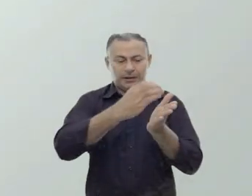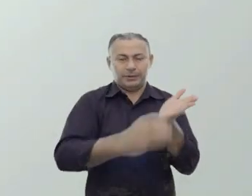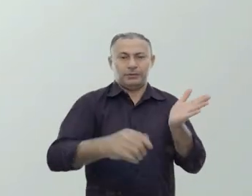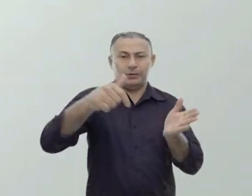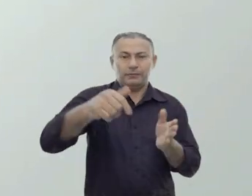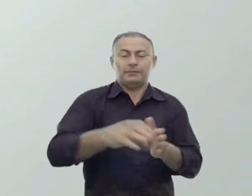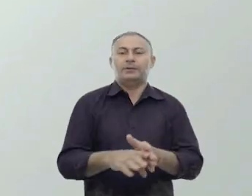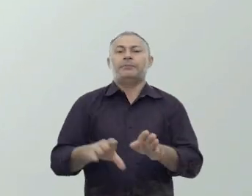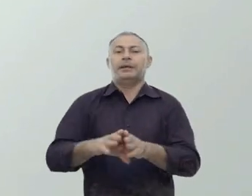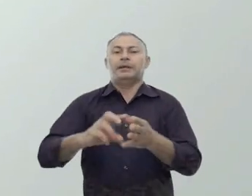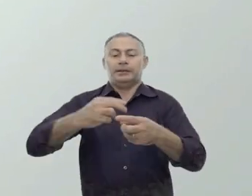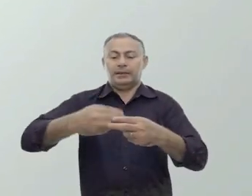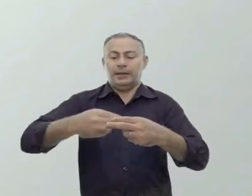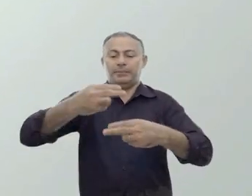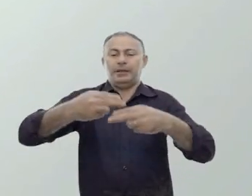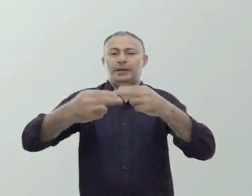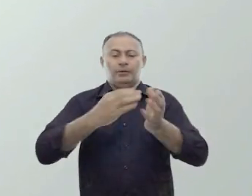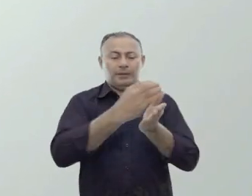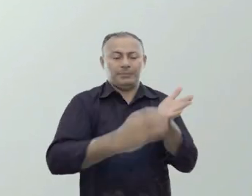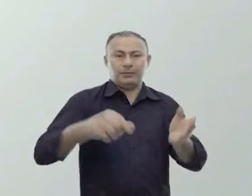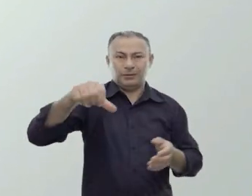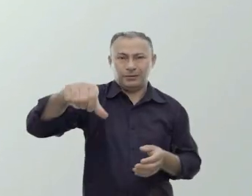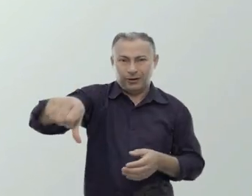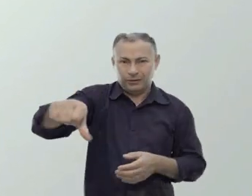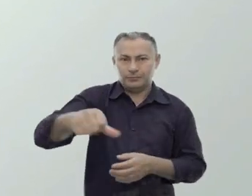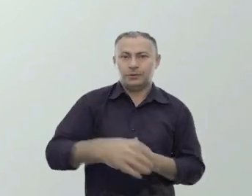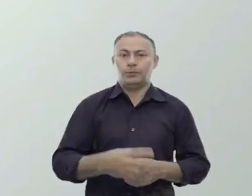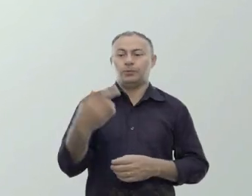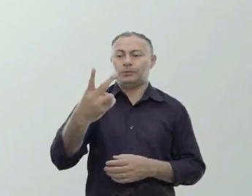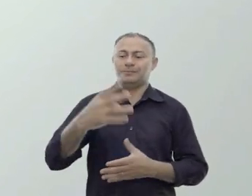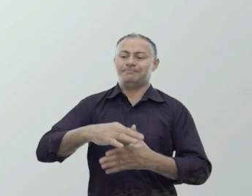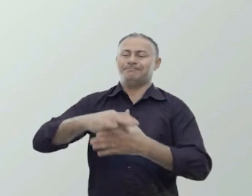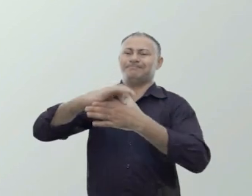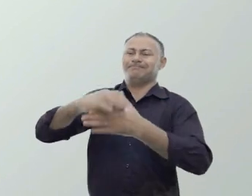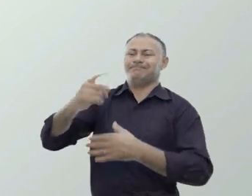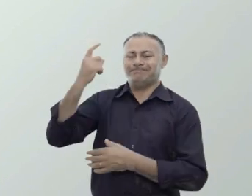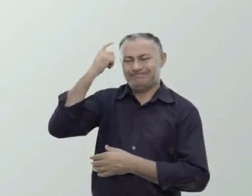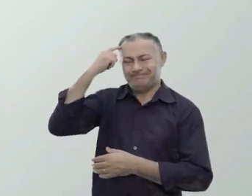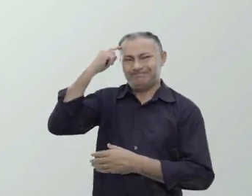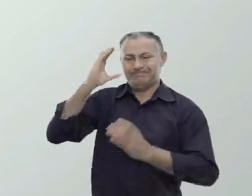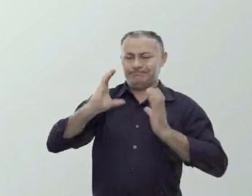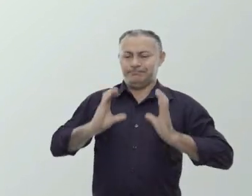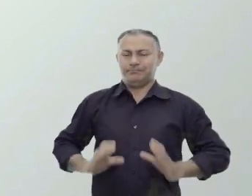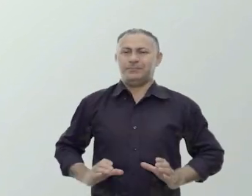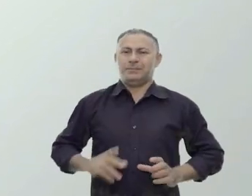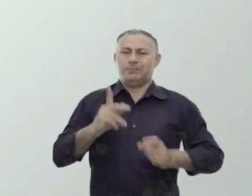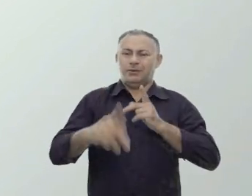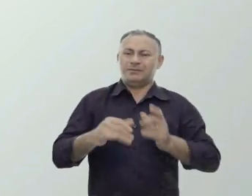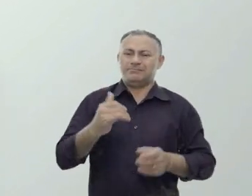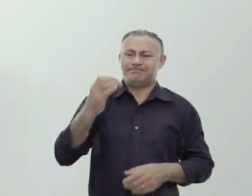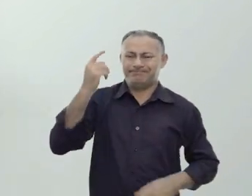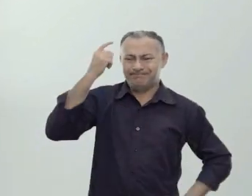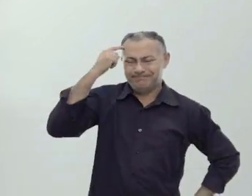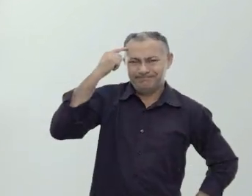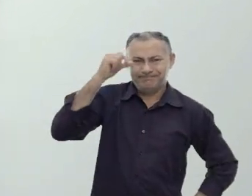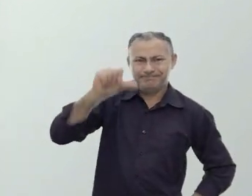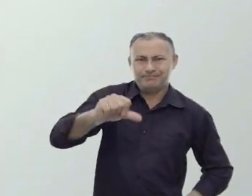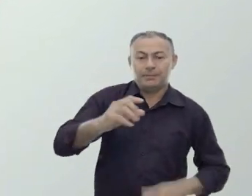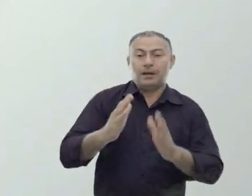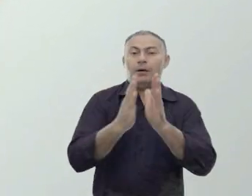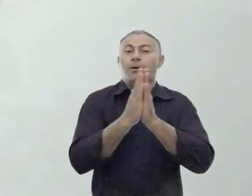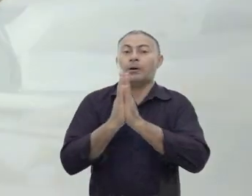9, e em Neemias, também no capítulo 9, os dois líderes lamentaram o comportamento do povo de